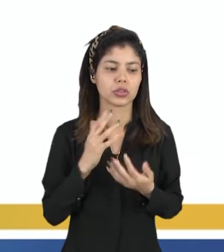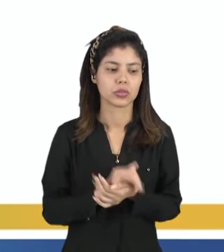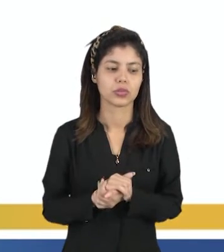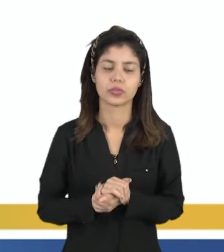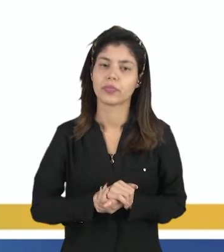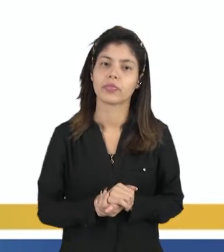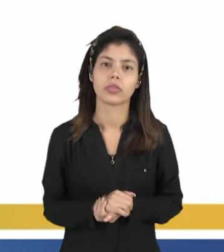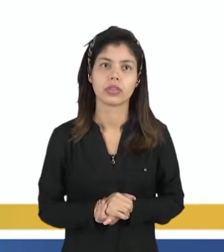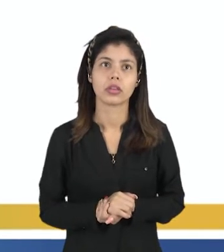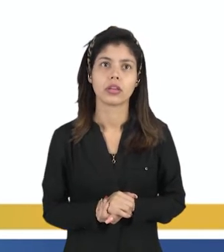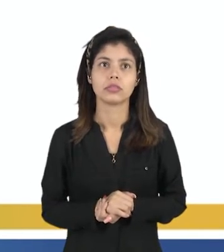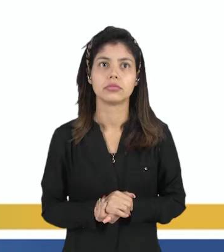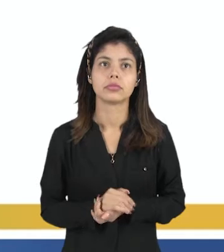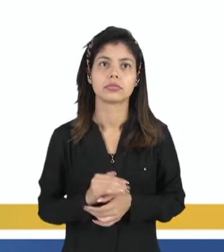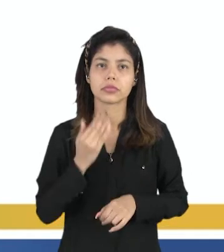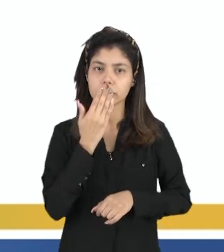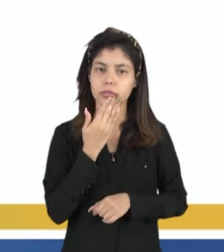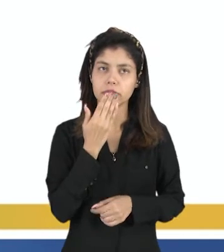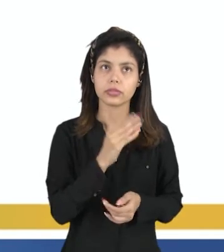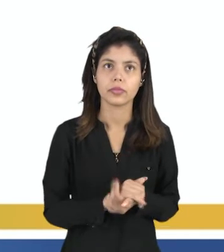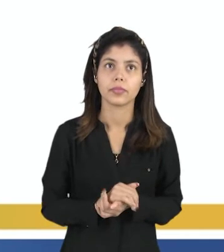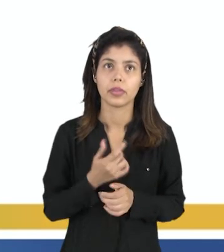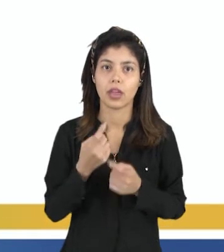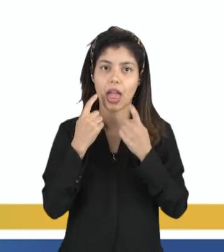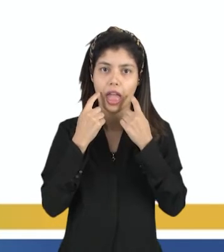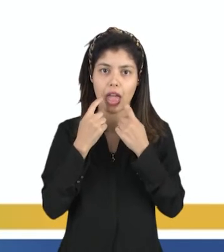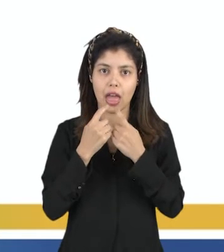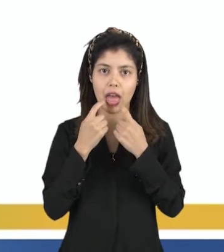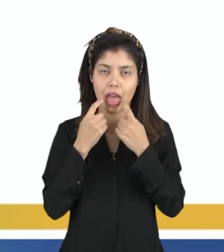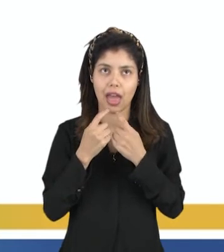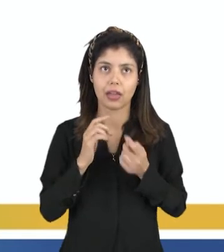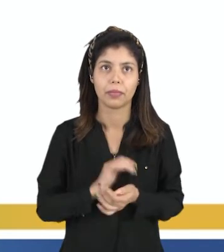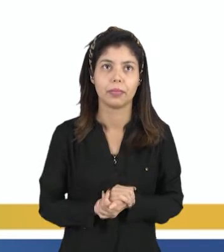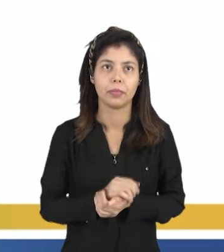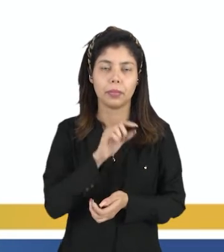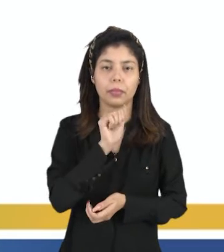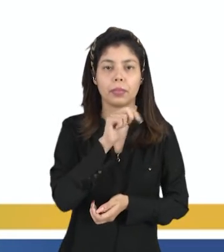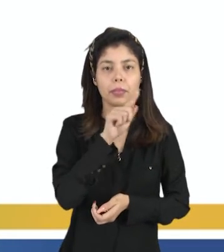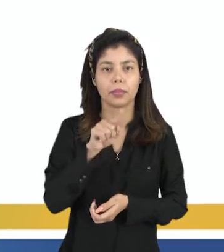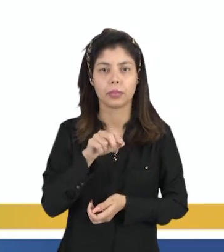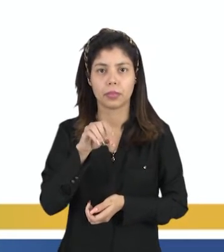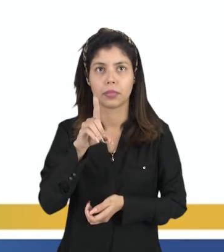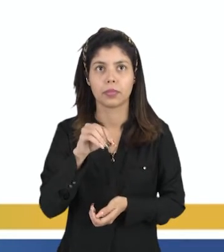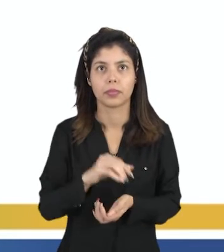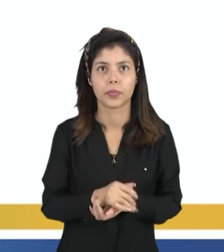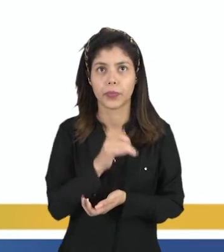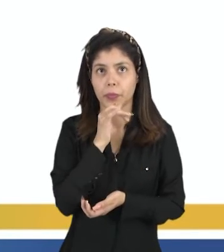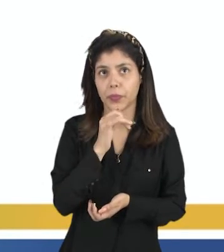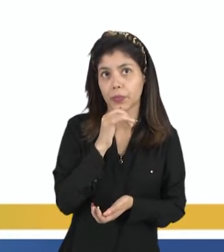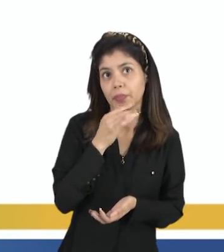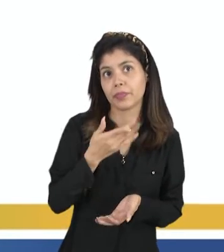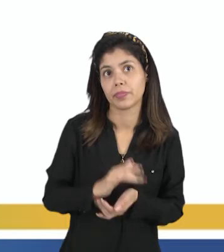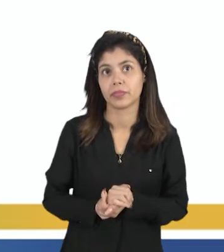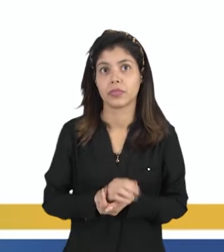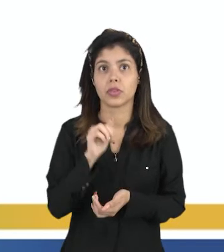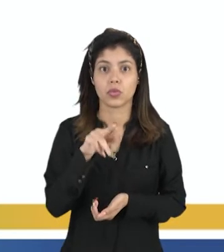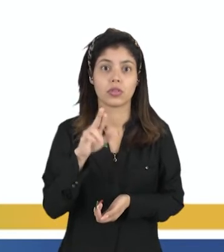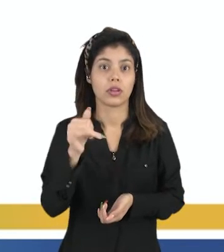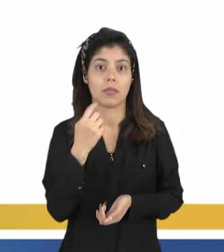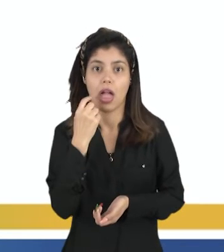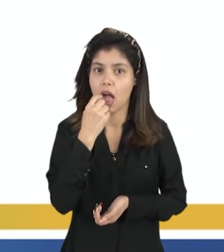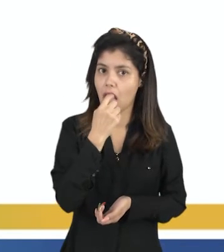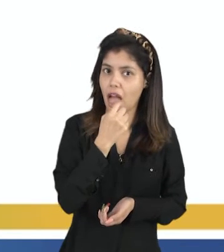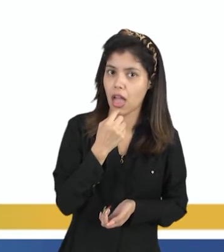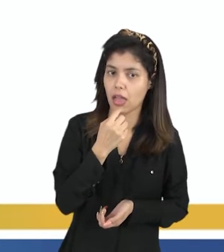doce. Numa parte maior da língua, a gente pode sentir um sabor do tomate, por exemplo, que é um pouco azedo e um pouco